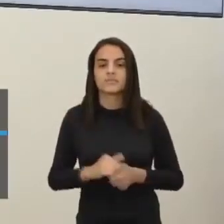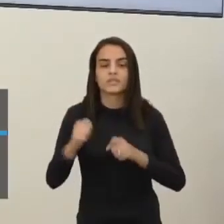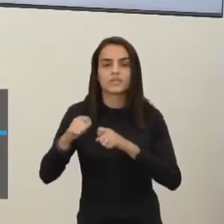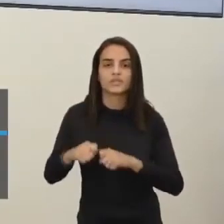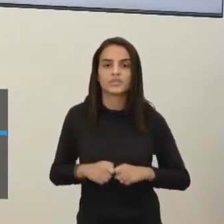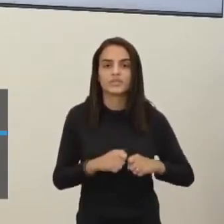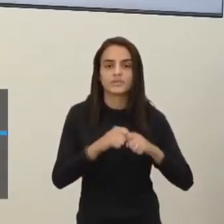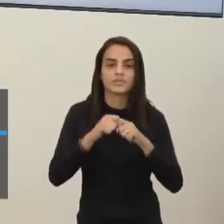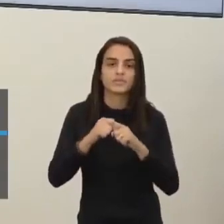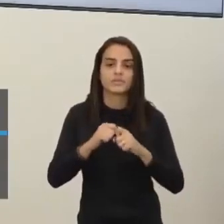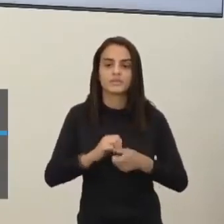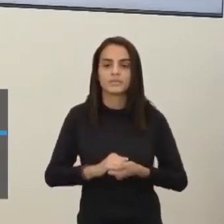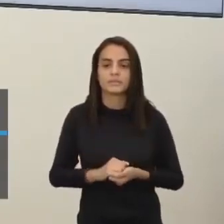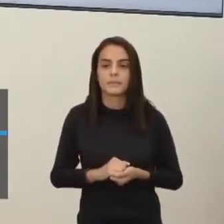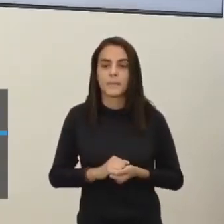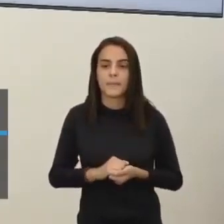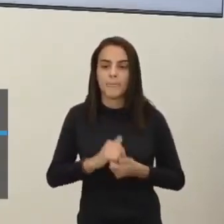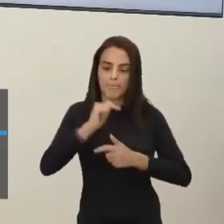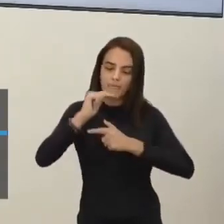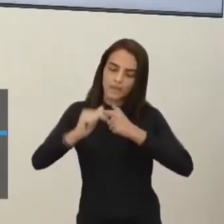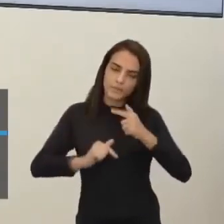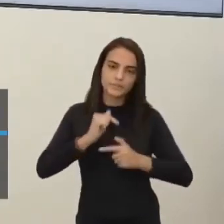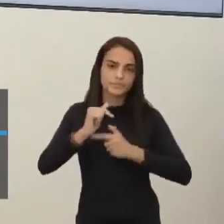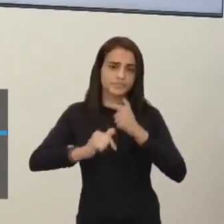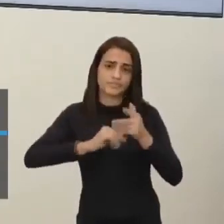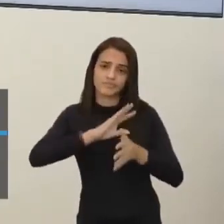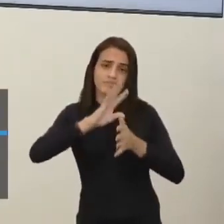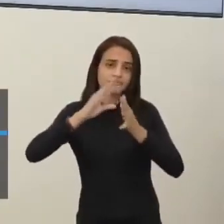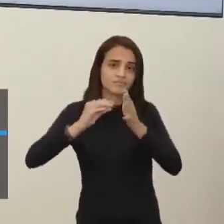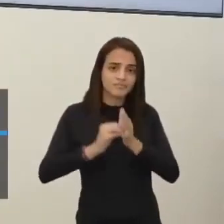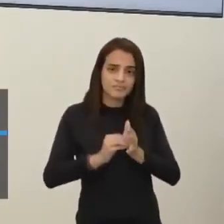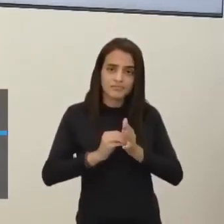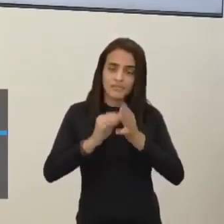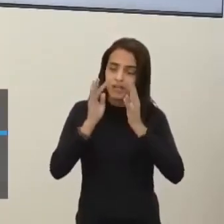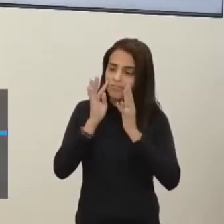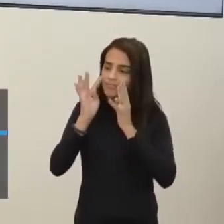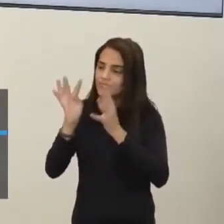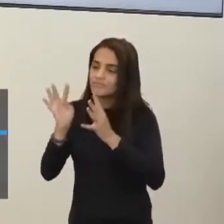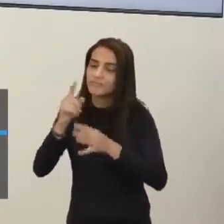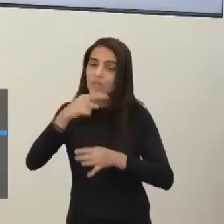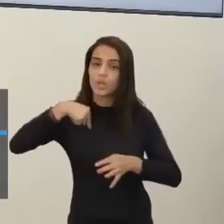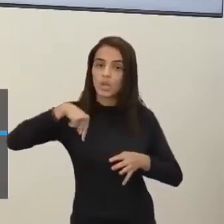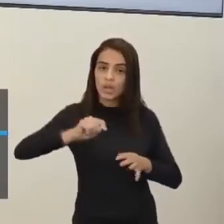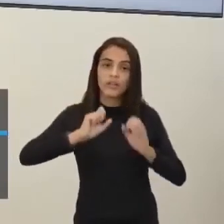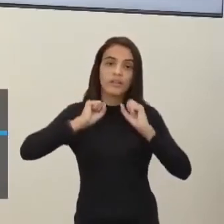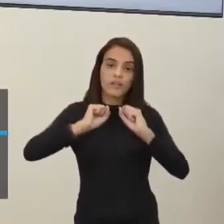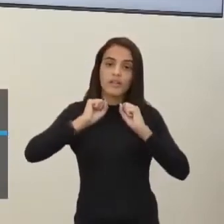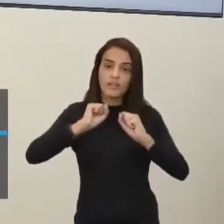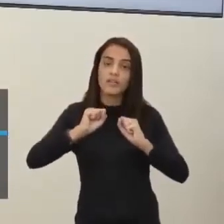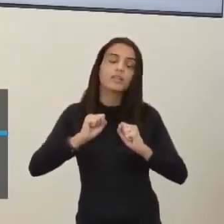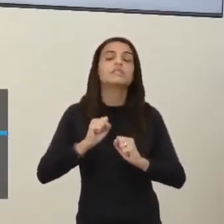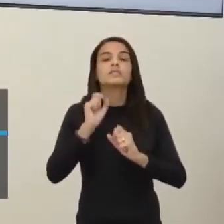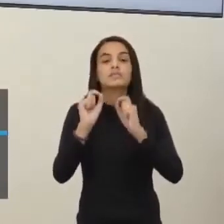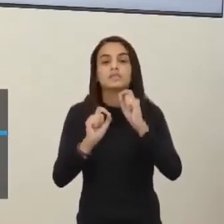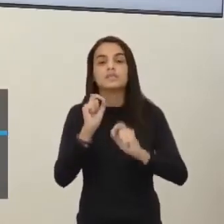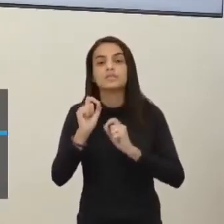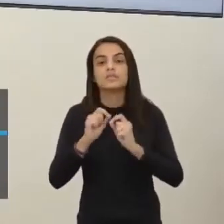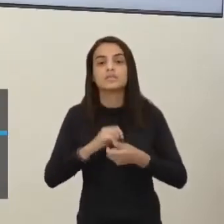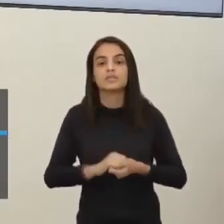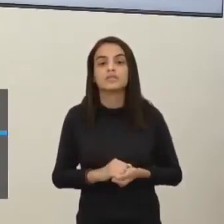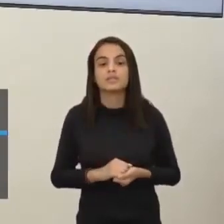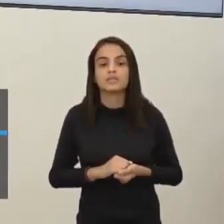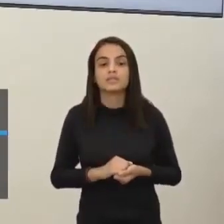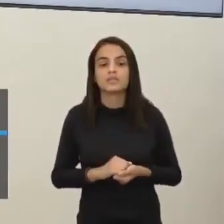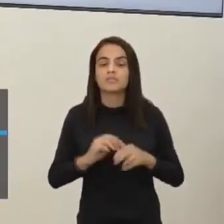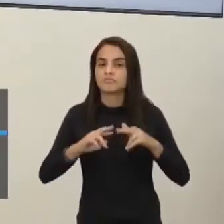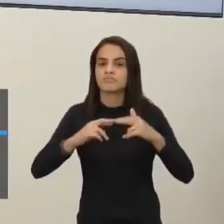aí um trabalho totalmente voltado a isso, nós podemos fazer realmente o trabalho totalmente voltado a isso e fazer a